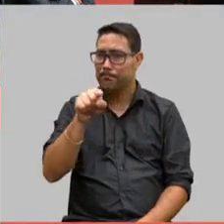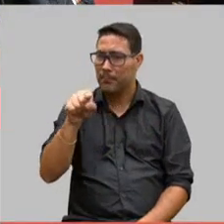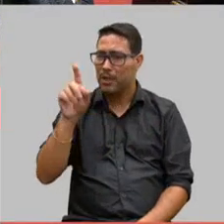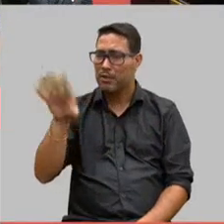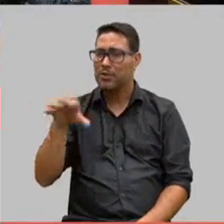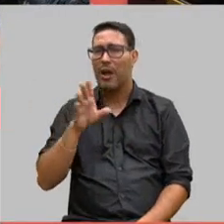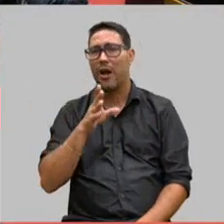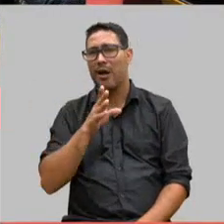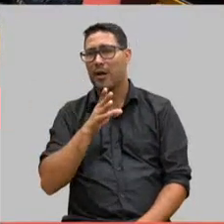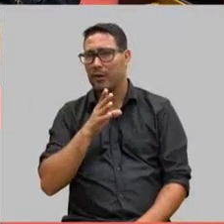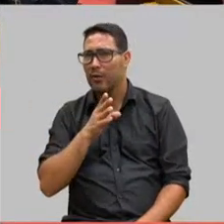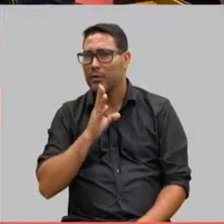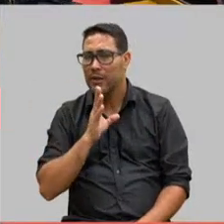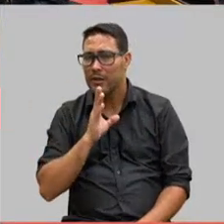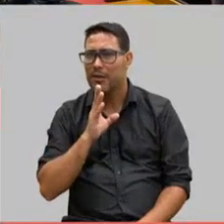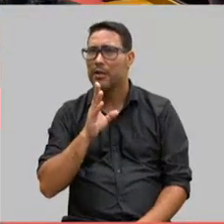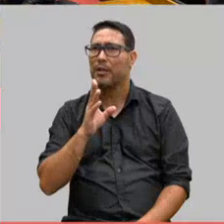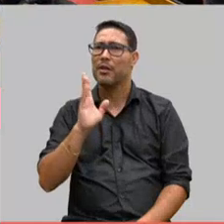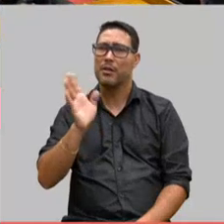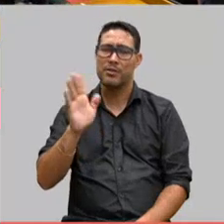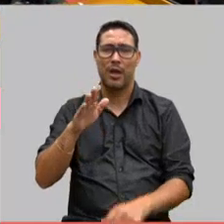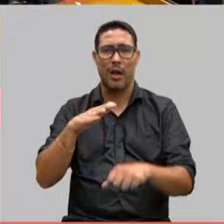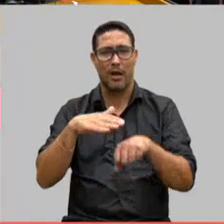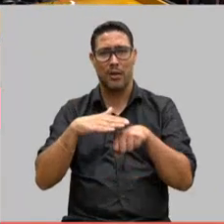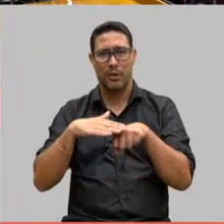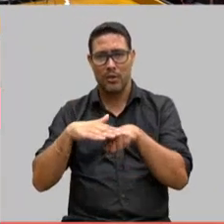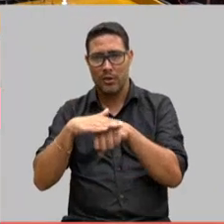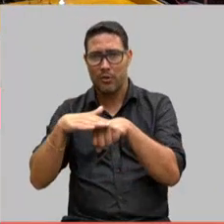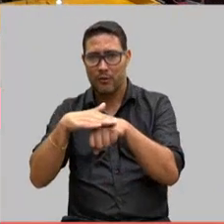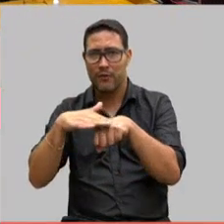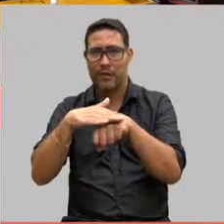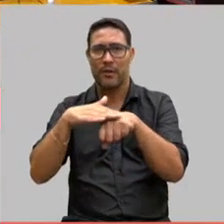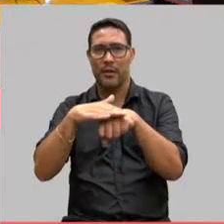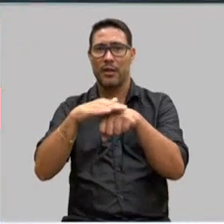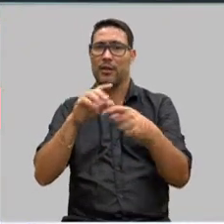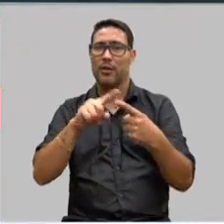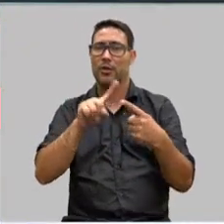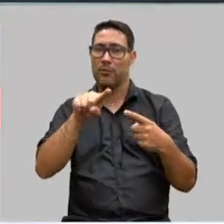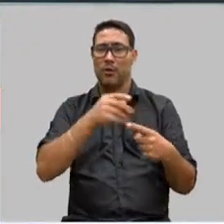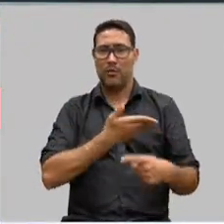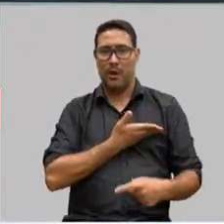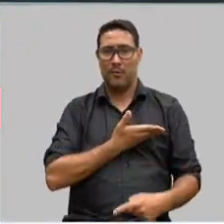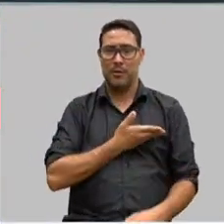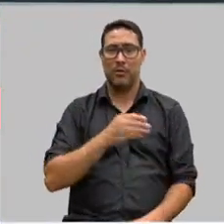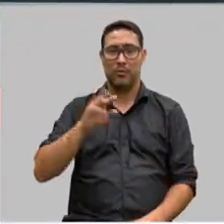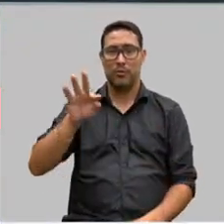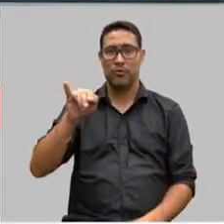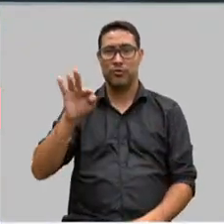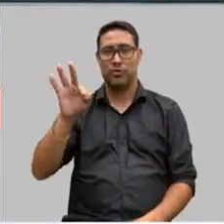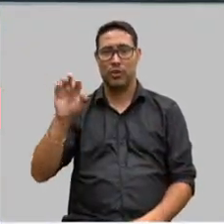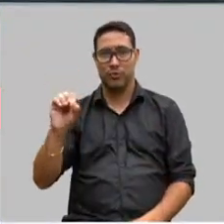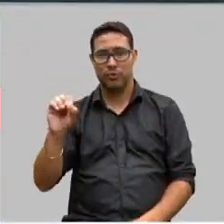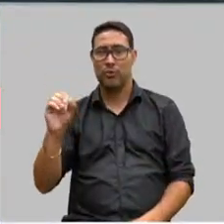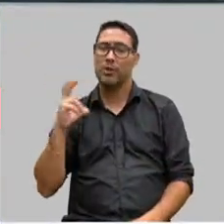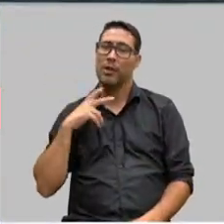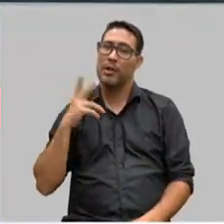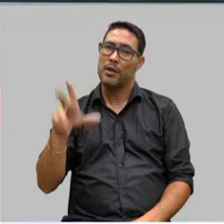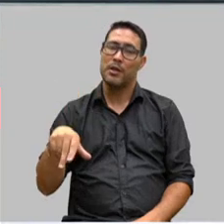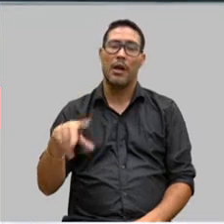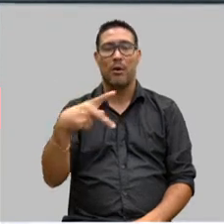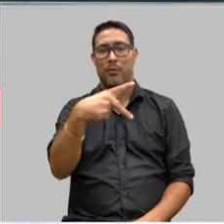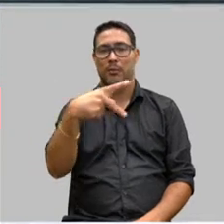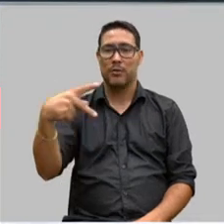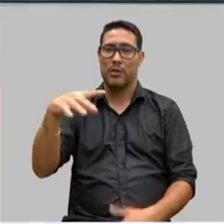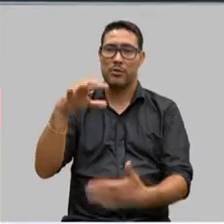de falar agora há pouco, na pessoa do meu querido amigo Tito Torres, presidente da Comissão de Meio